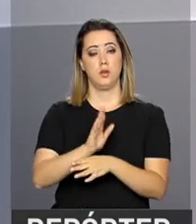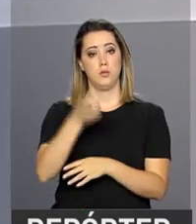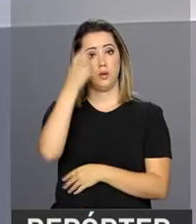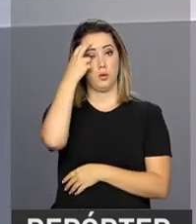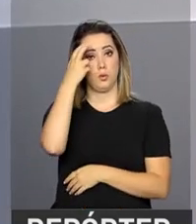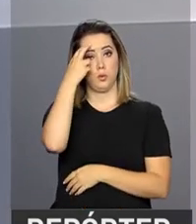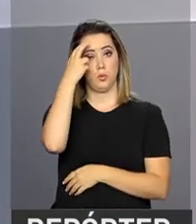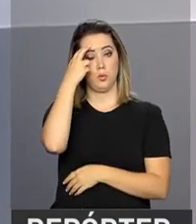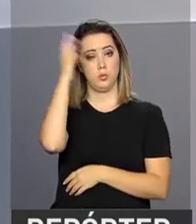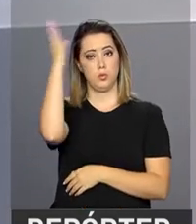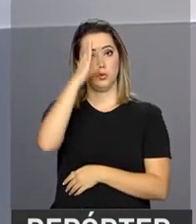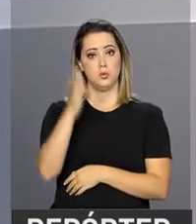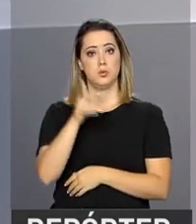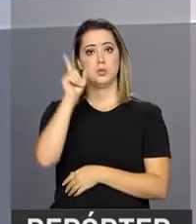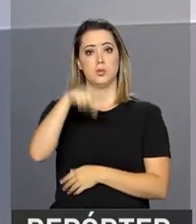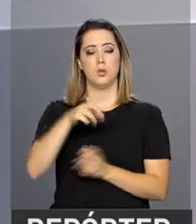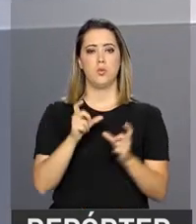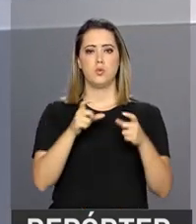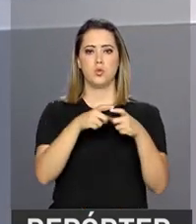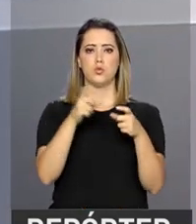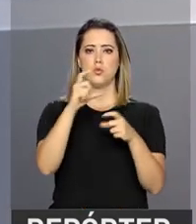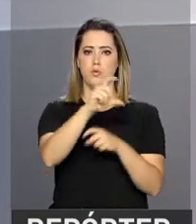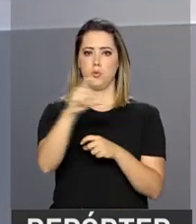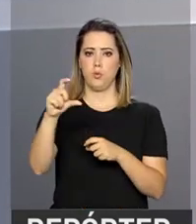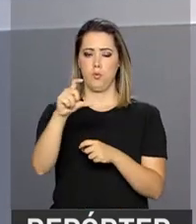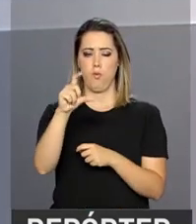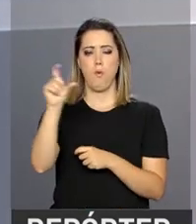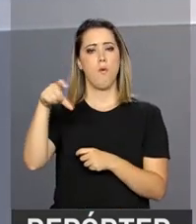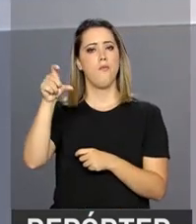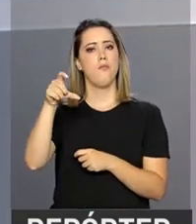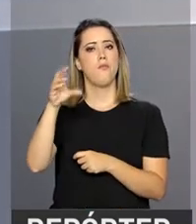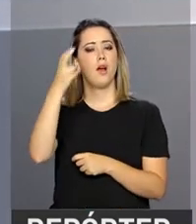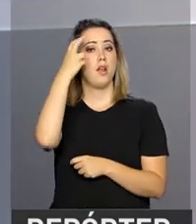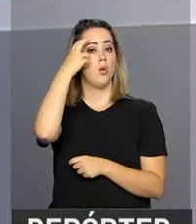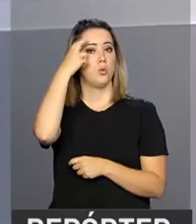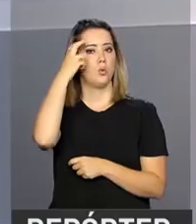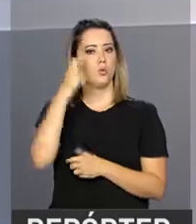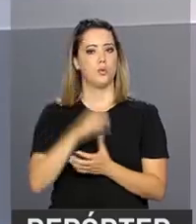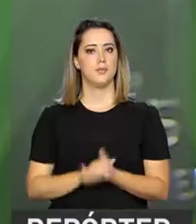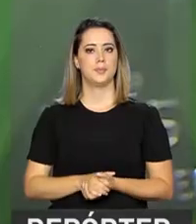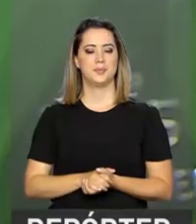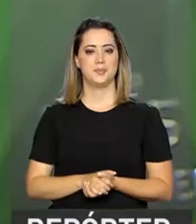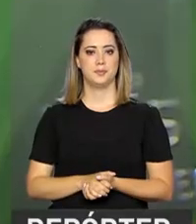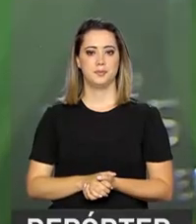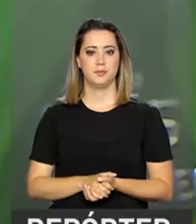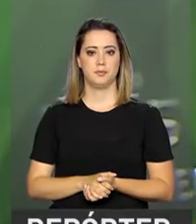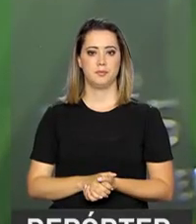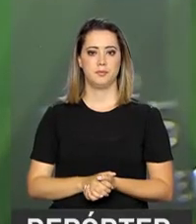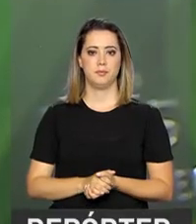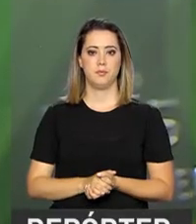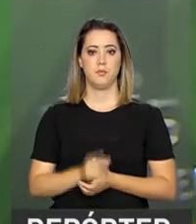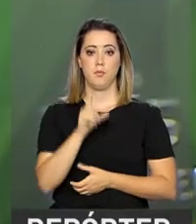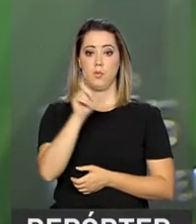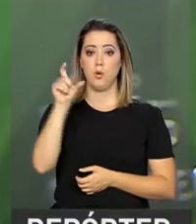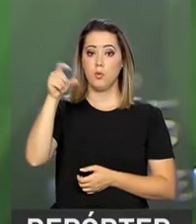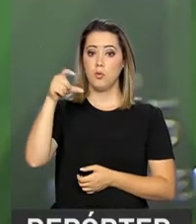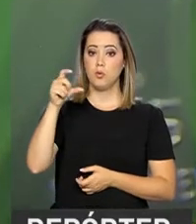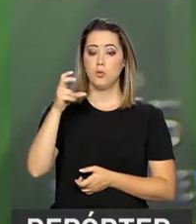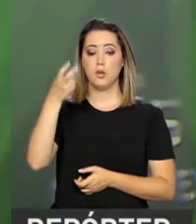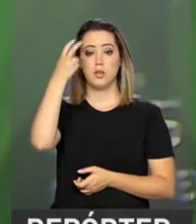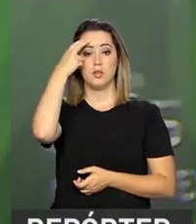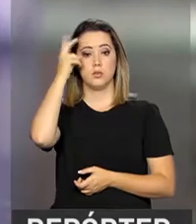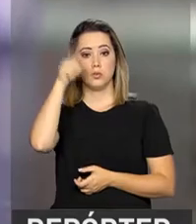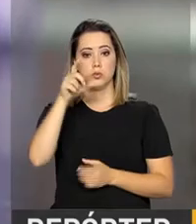São objetivos do Vale Cultura, um benefício do Programa de Cultura do Trabalhador. O Vale Cultura é um